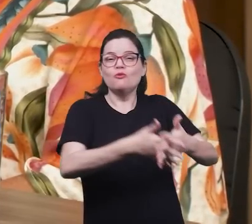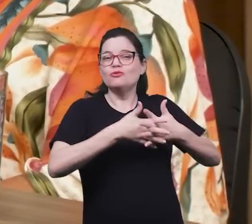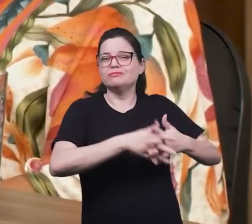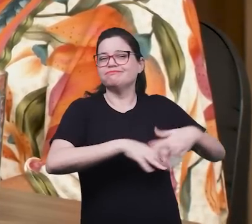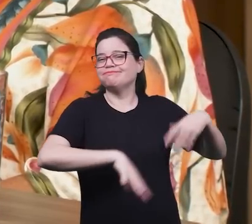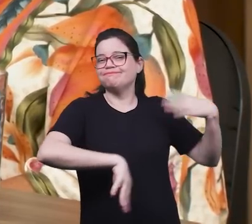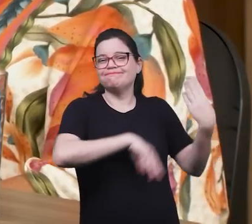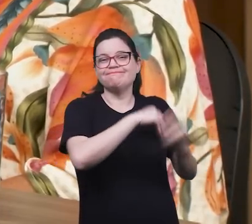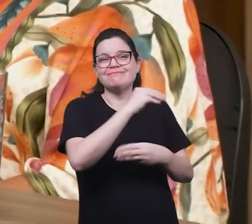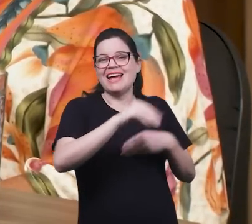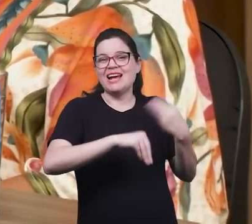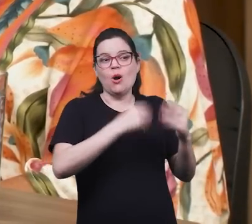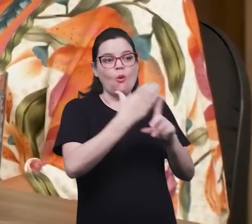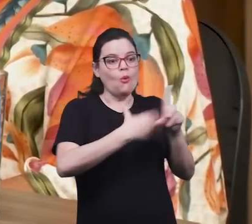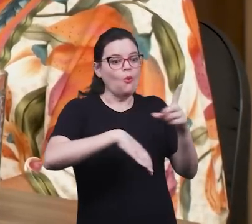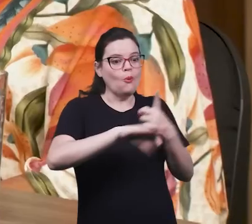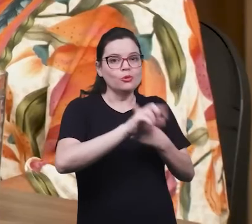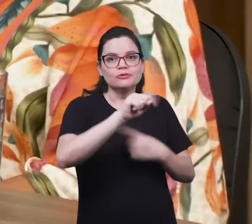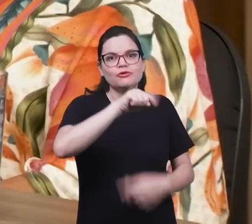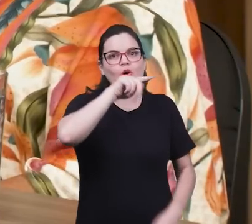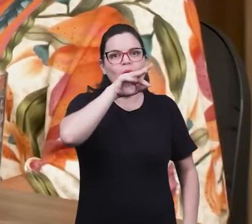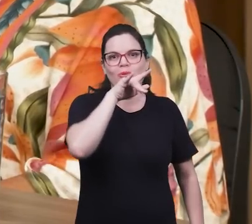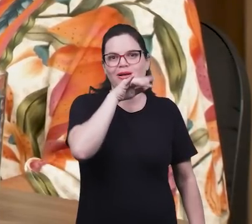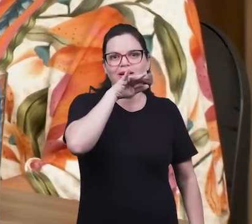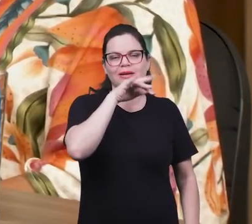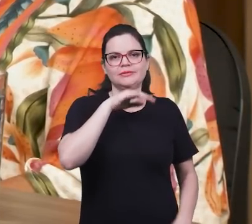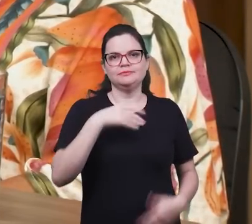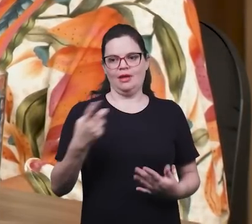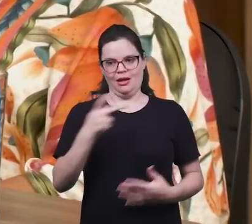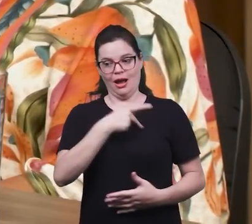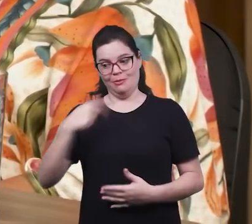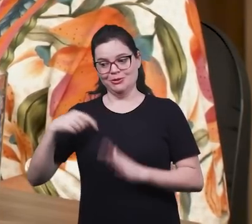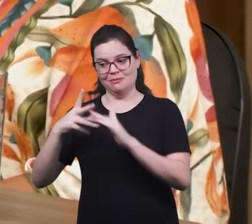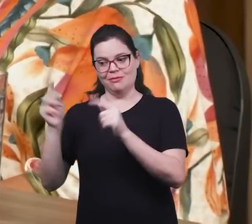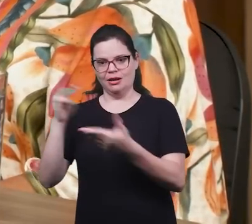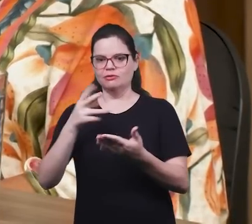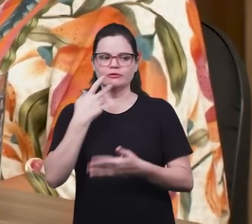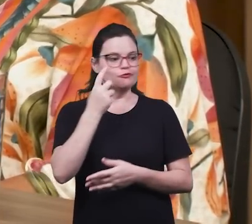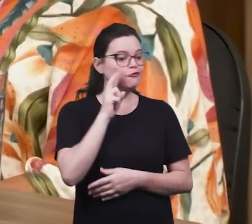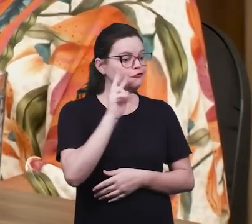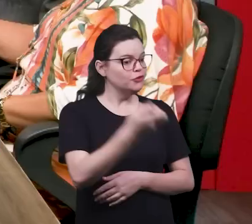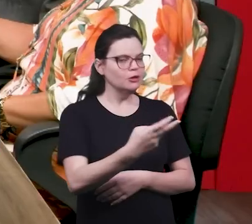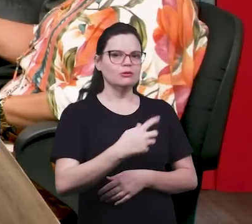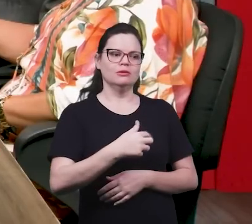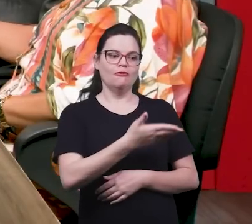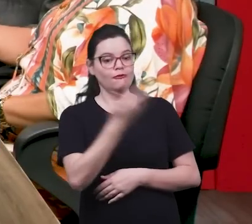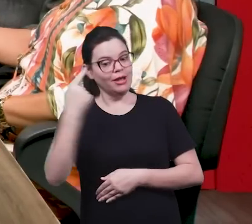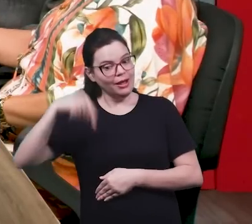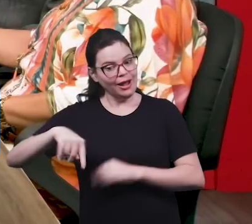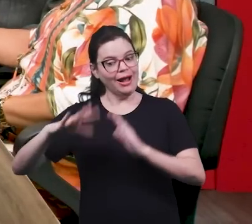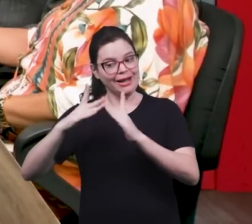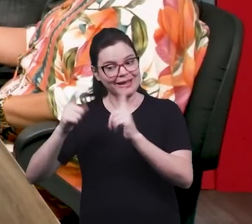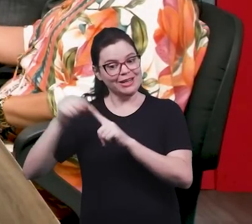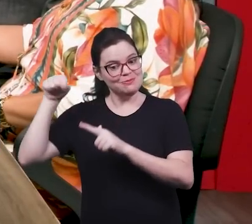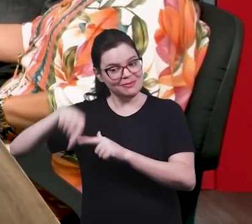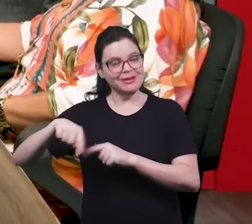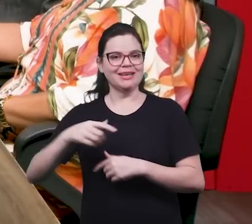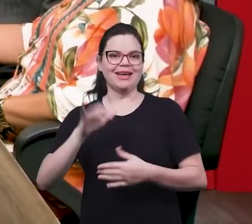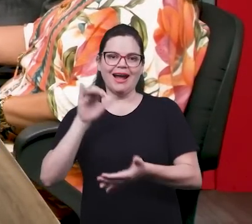depois nós lembramos, até o pastor falou: tá vendo o que aconteceu? Vocês não quiseram casar aqui na igreja, foi assim, uma experiência. E arrependimento.